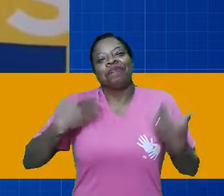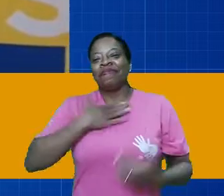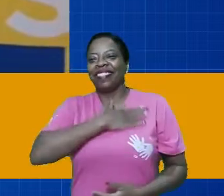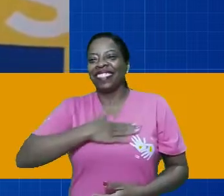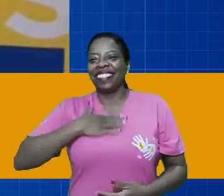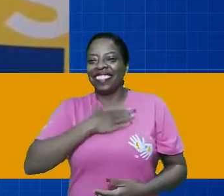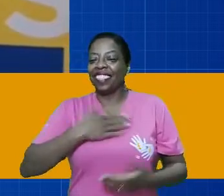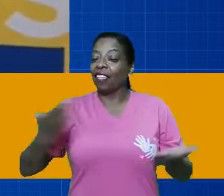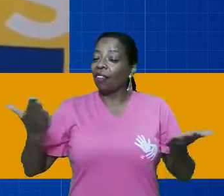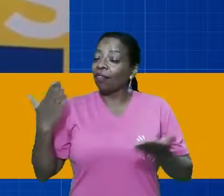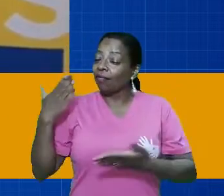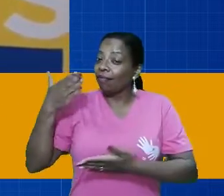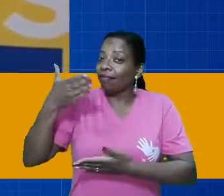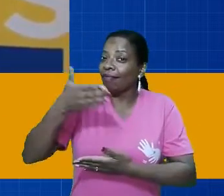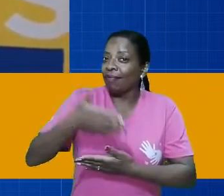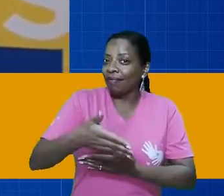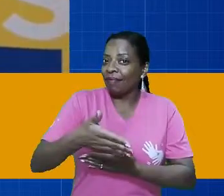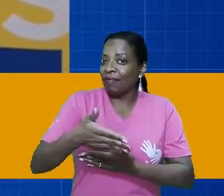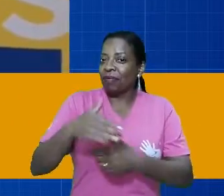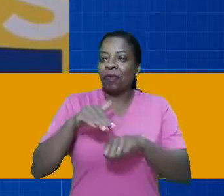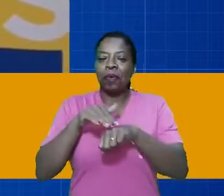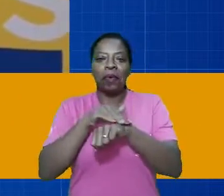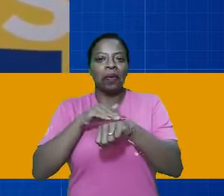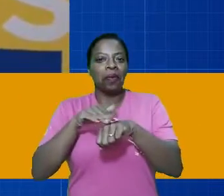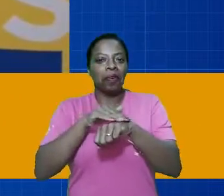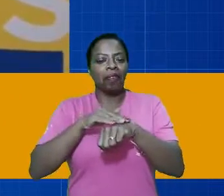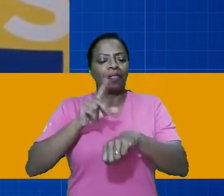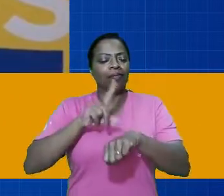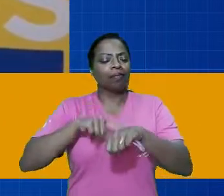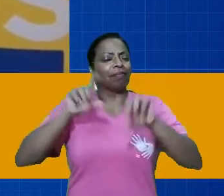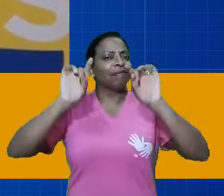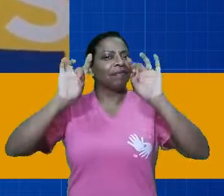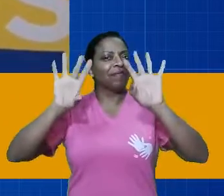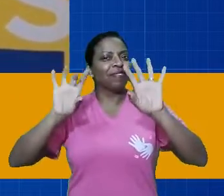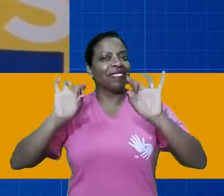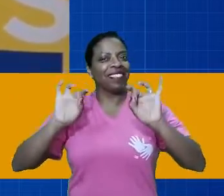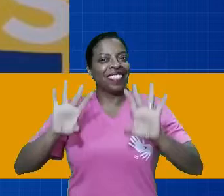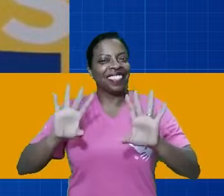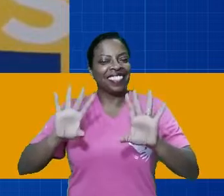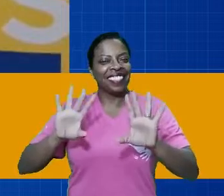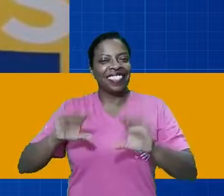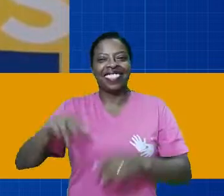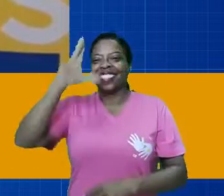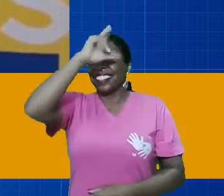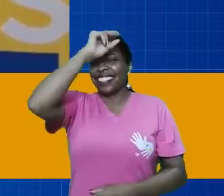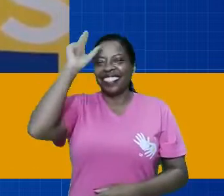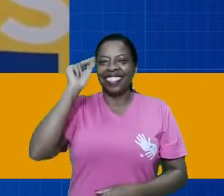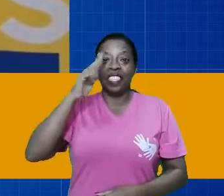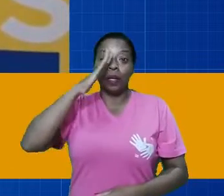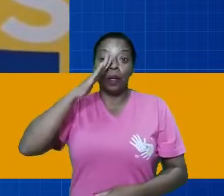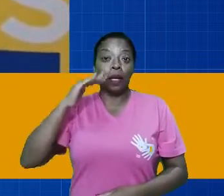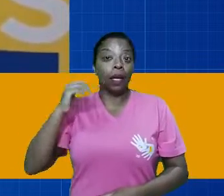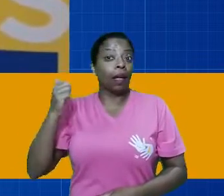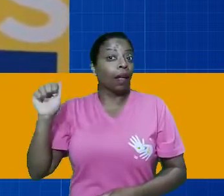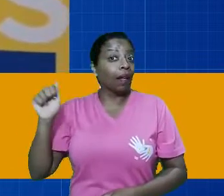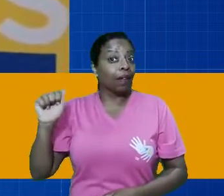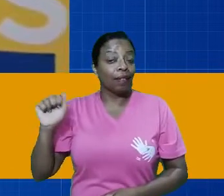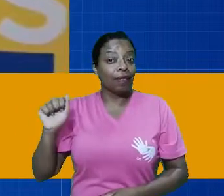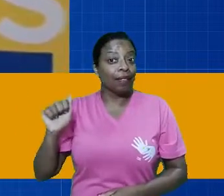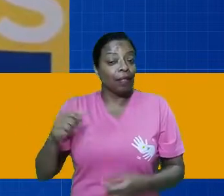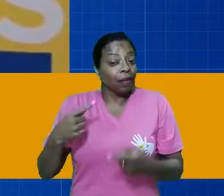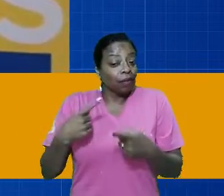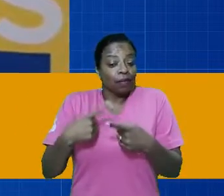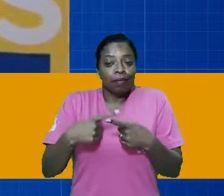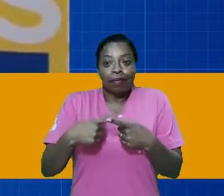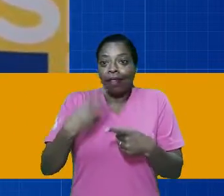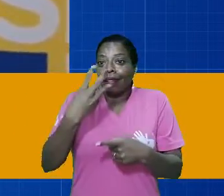Que alegria estarmos aqui hoje para estar falando sobre esse momento tão especial que a Araucária está vivenciando. Afinal de contas, 30 anos